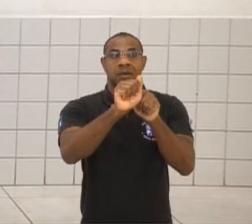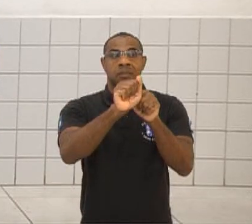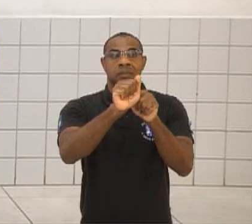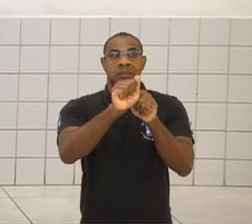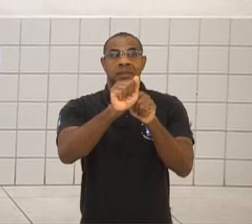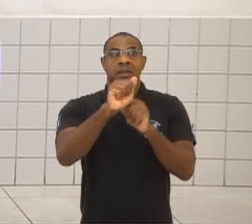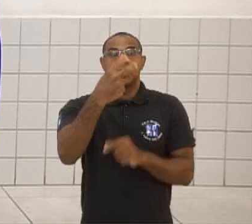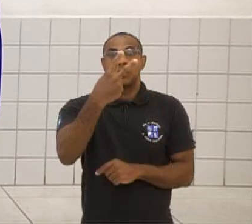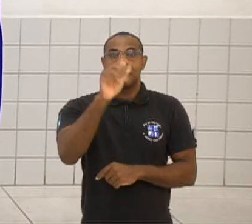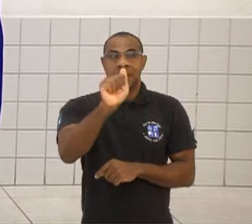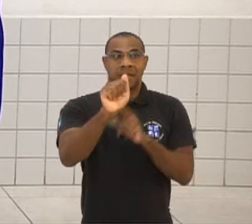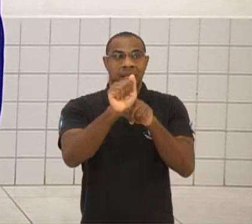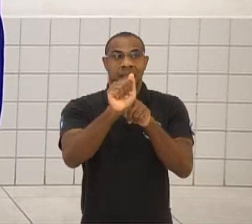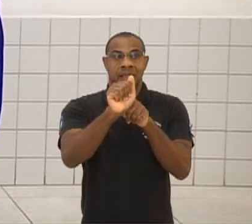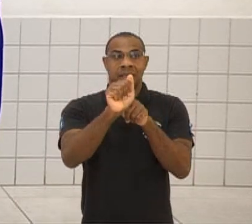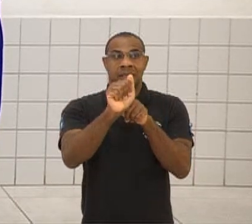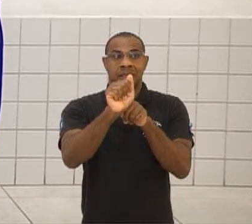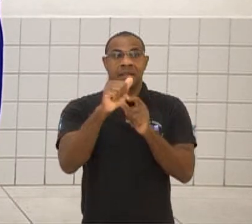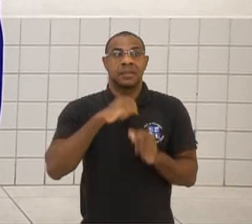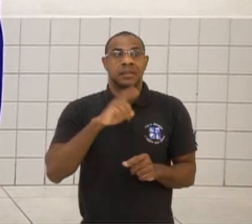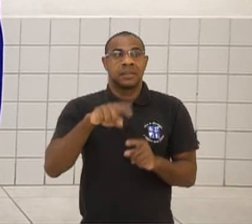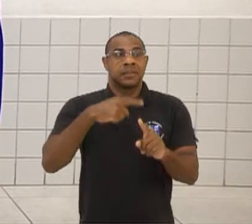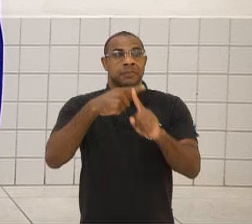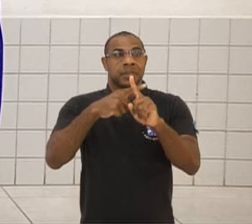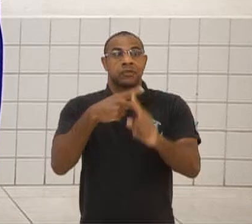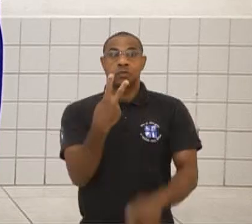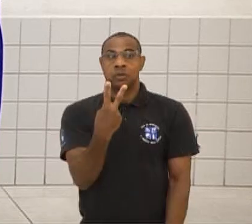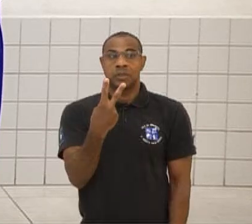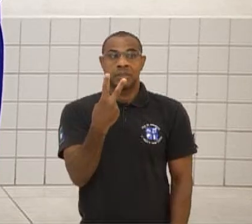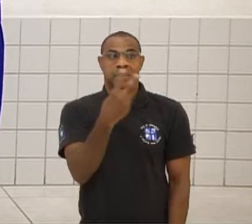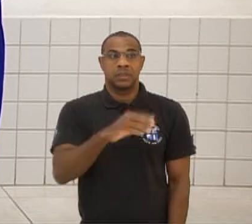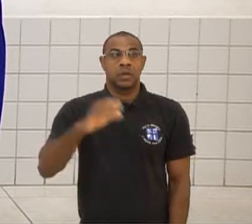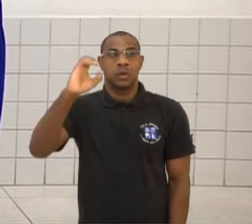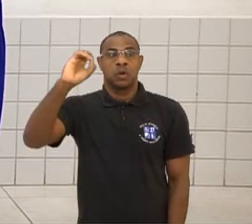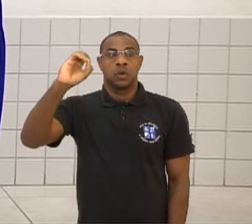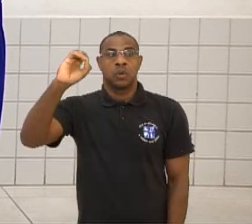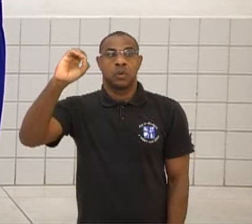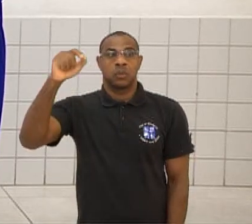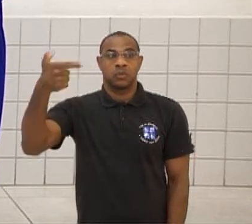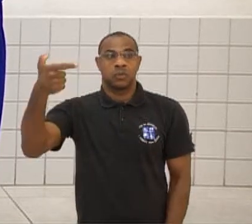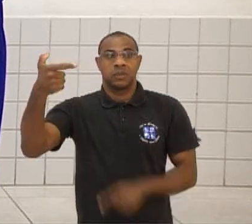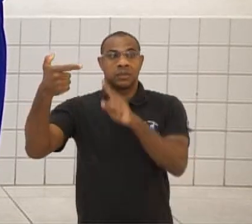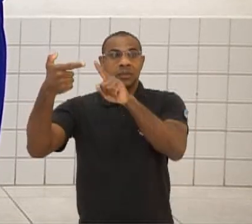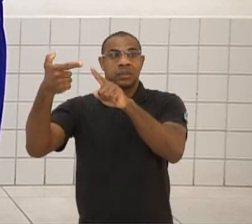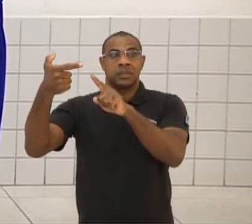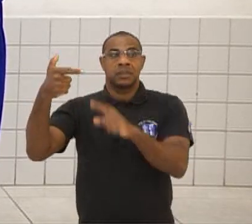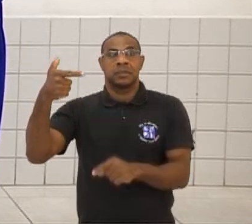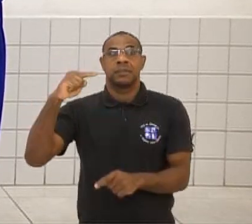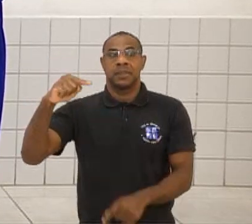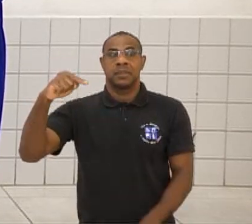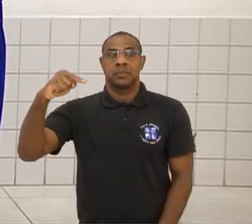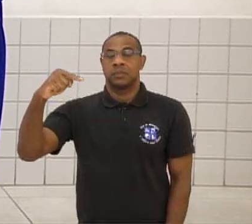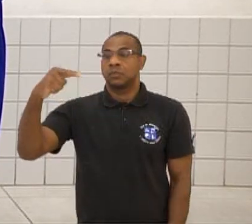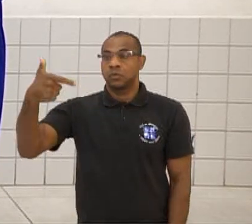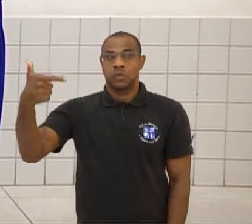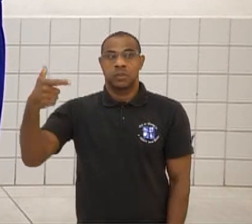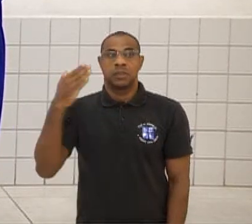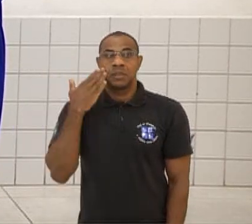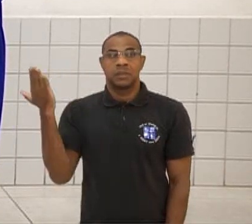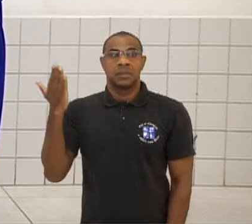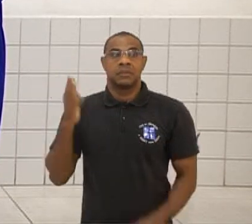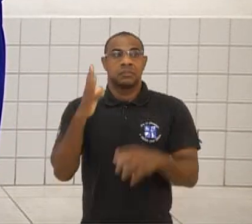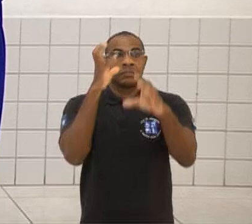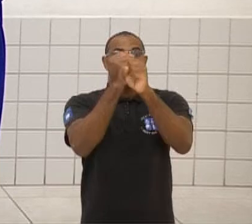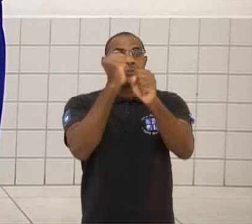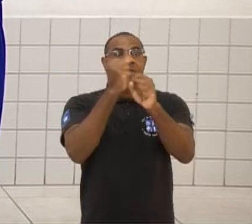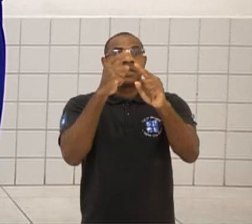2A, então ele tem NOx fixo mais 2. O oxigênio, menos 2. Fazendo a multiplicação entre o número de átomos